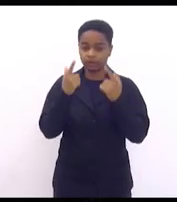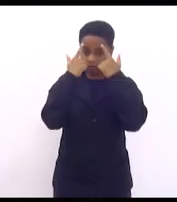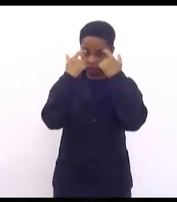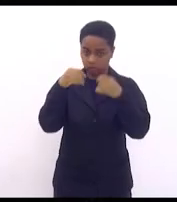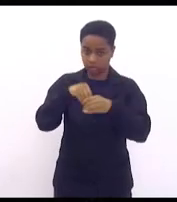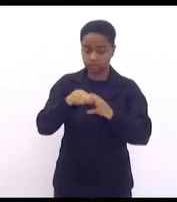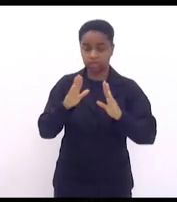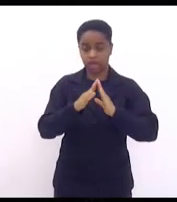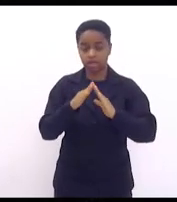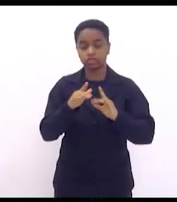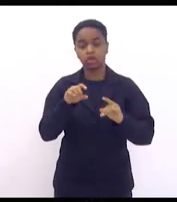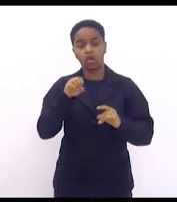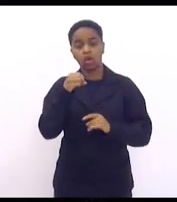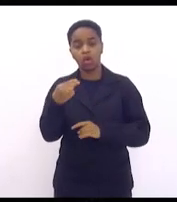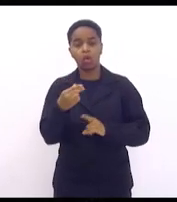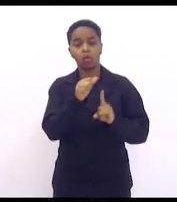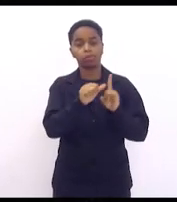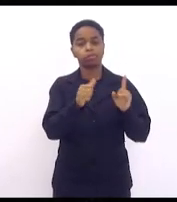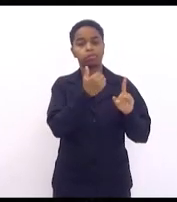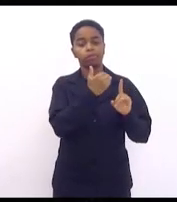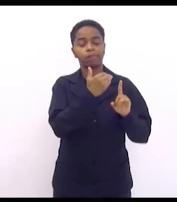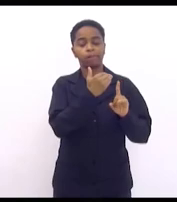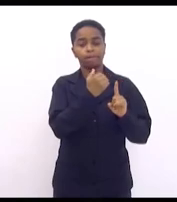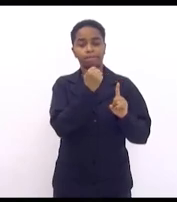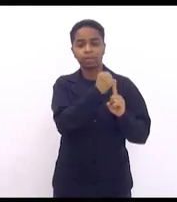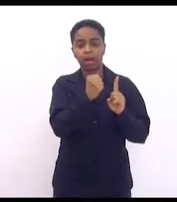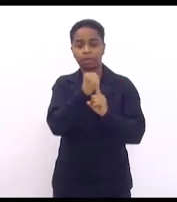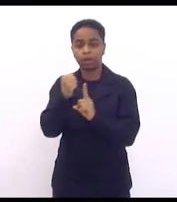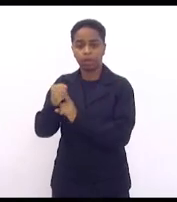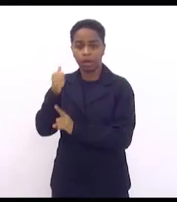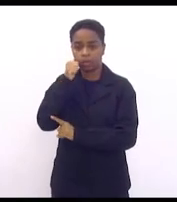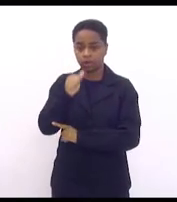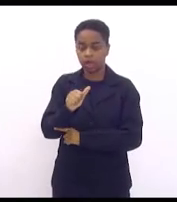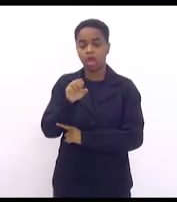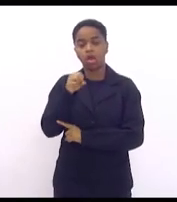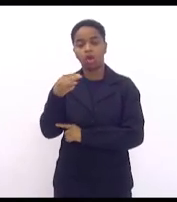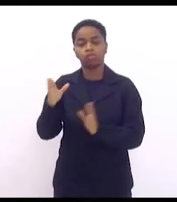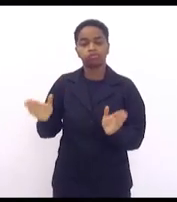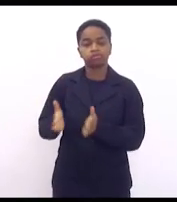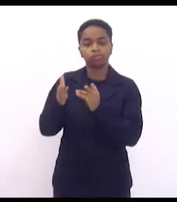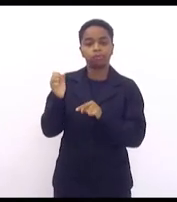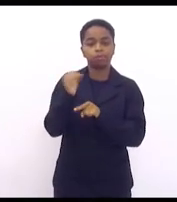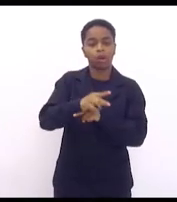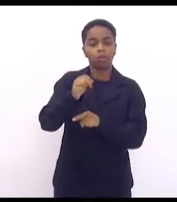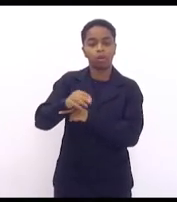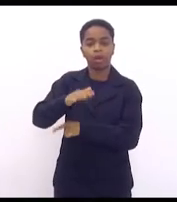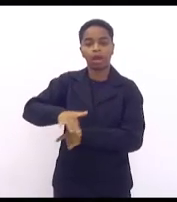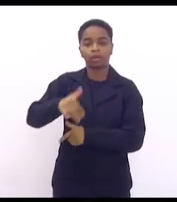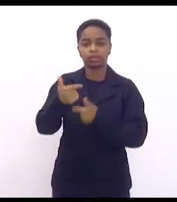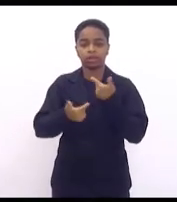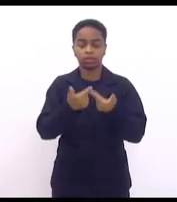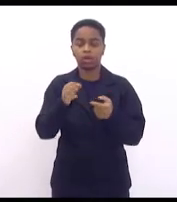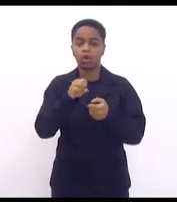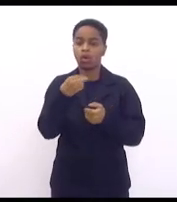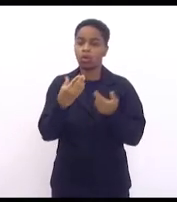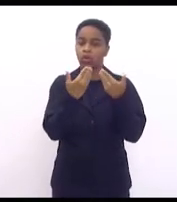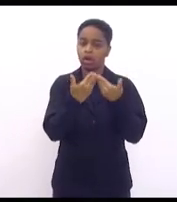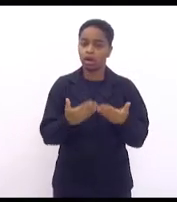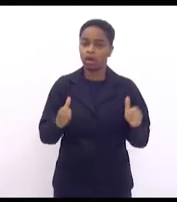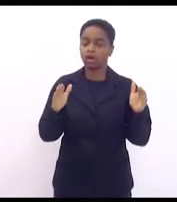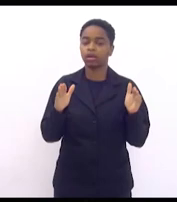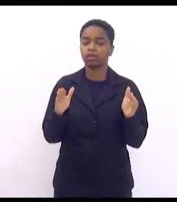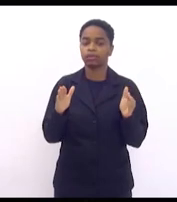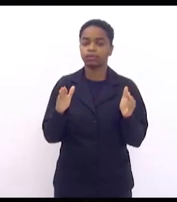feminicídio, na maior participação das mulheres no mercado de trabalho, seja na ampliação